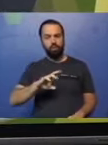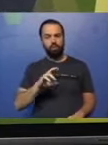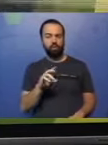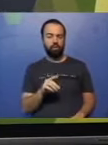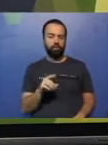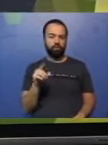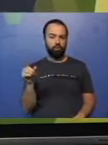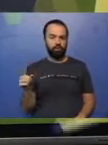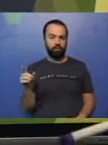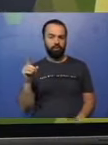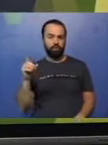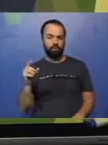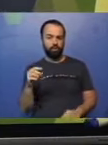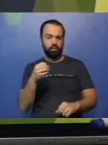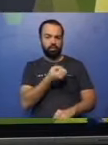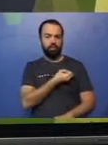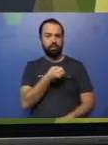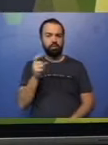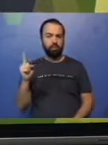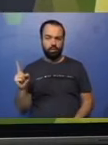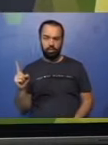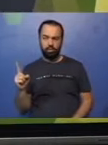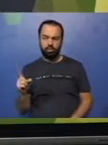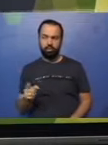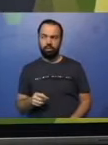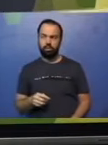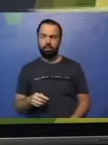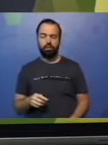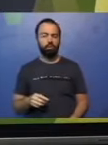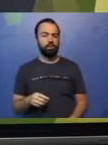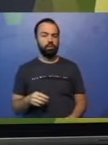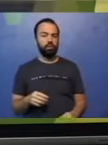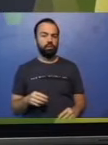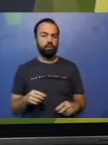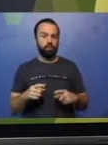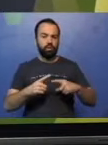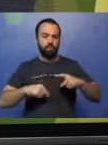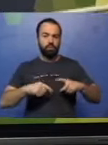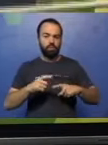Objetos em quantidades iguais têm a mesma